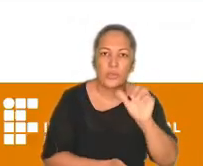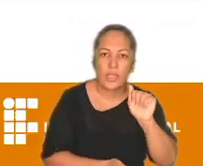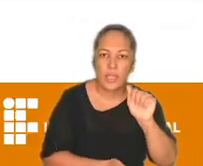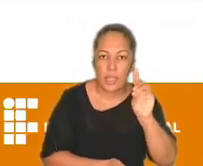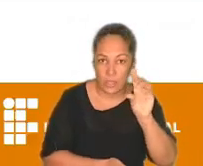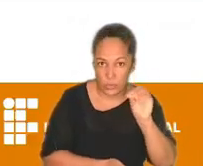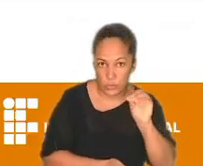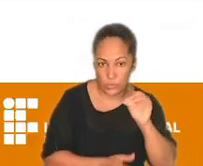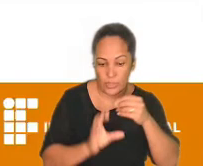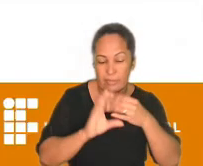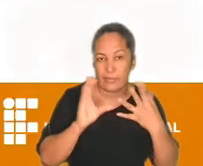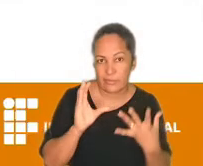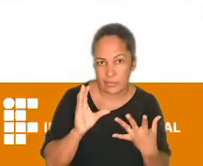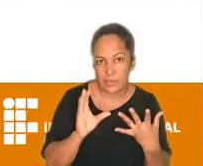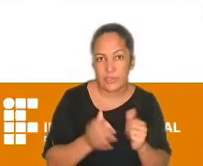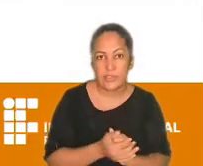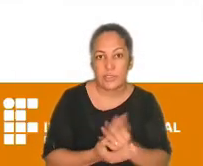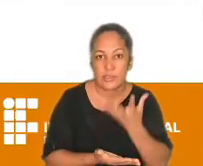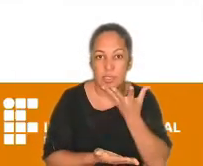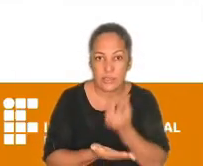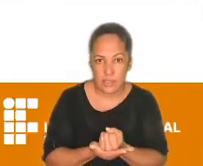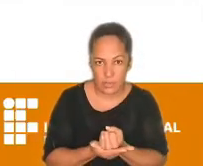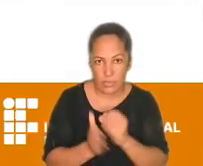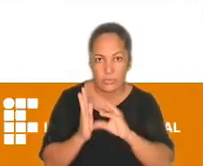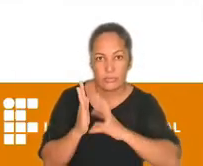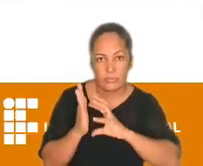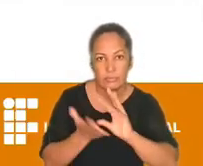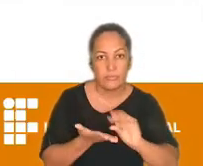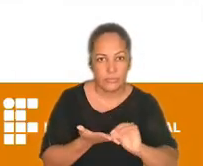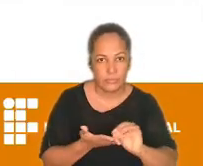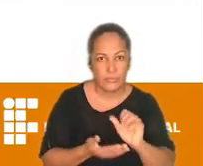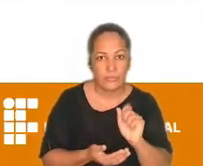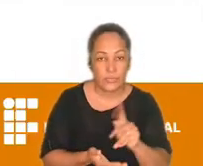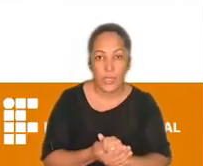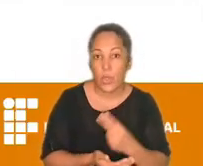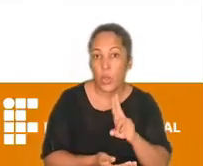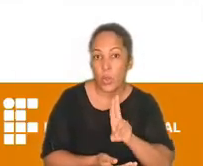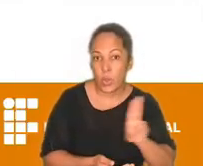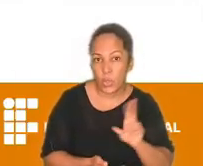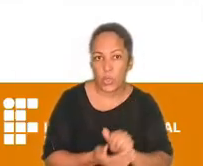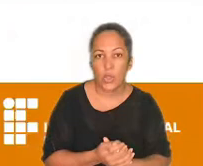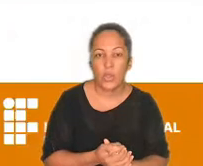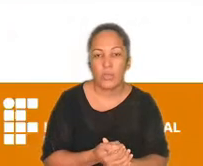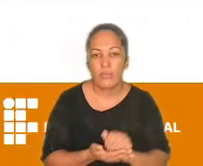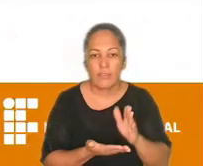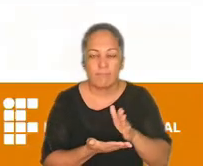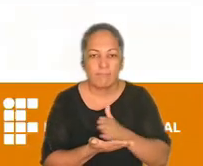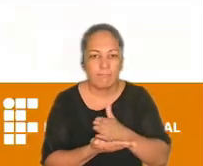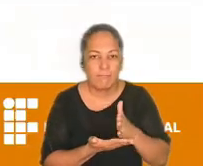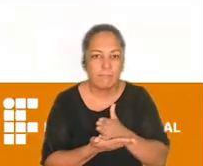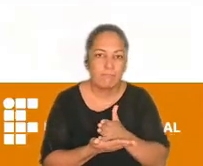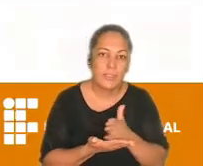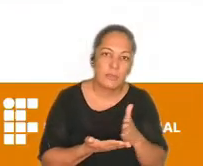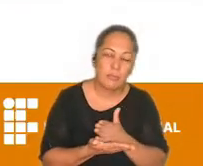característica, que será salvo no banco de dados, ok? Então, o nome do tipo de dado irá variar de acordo com